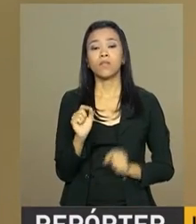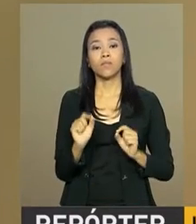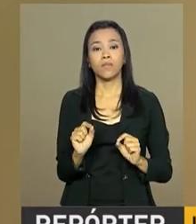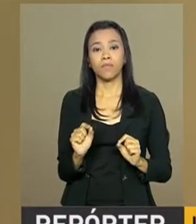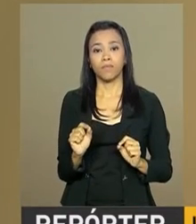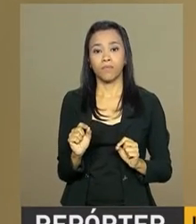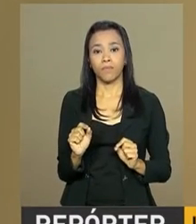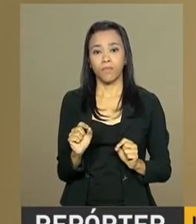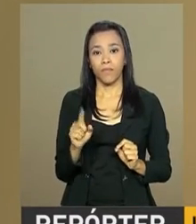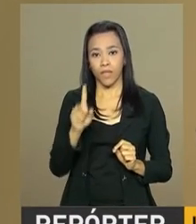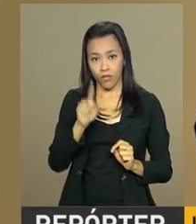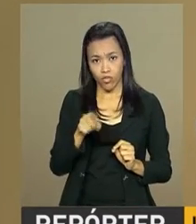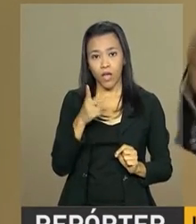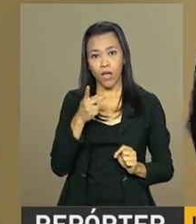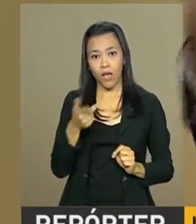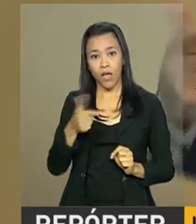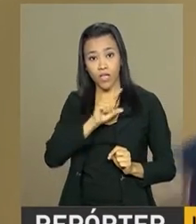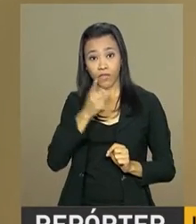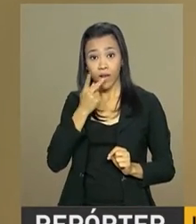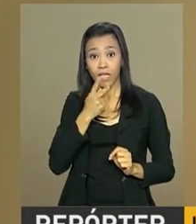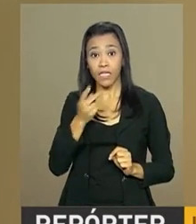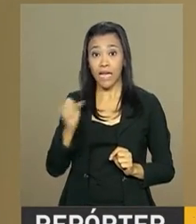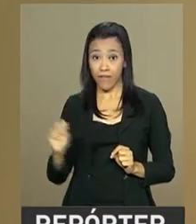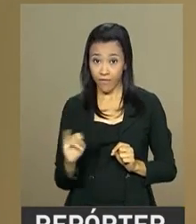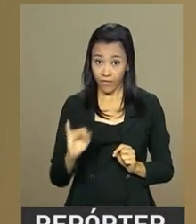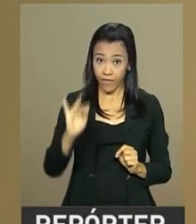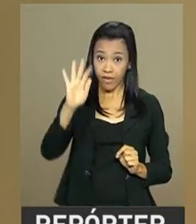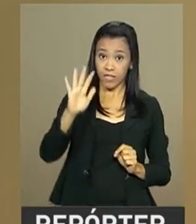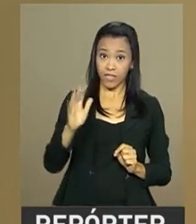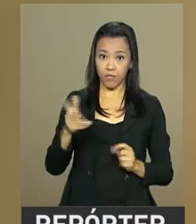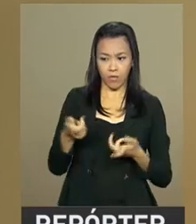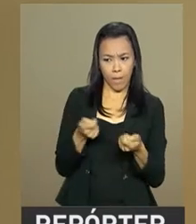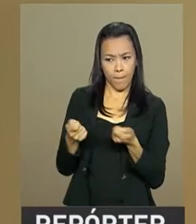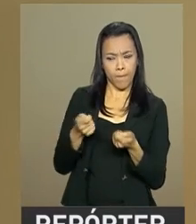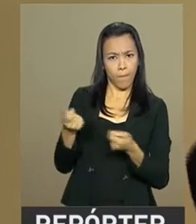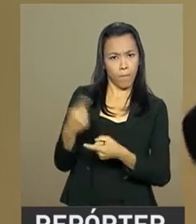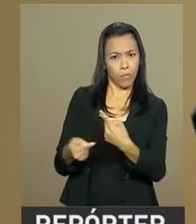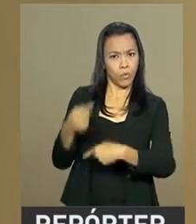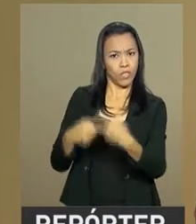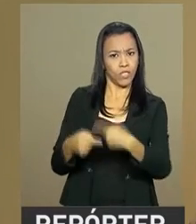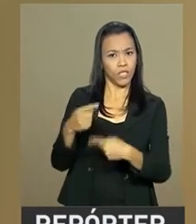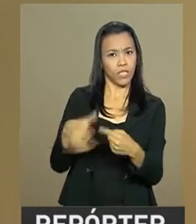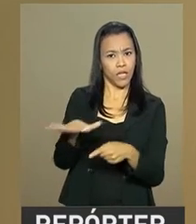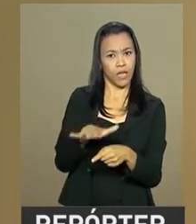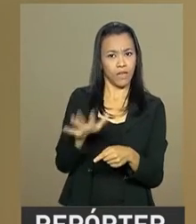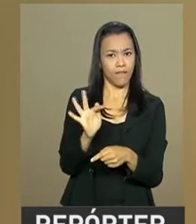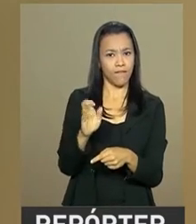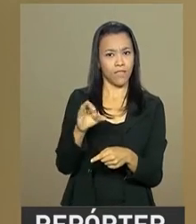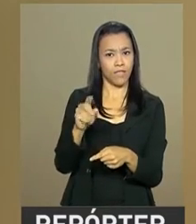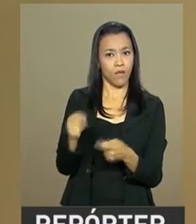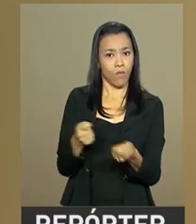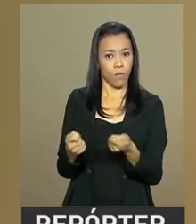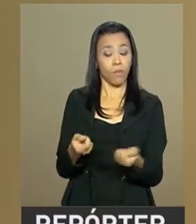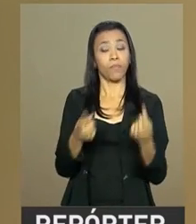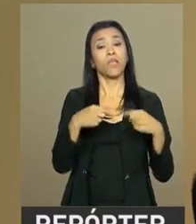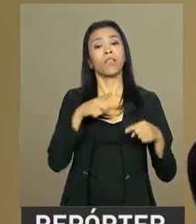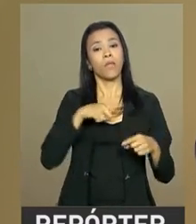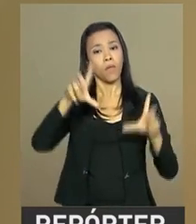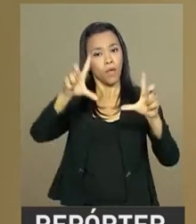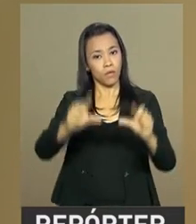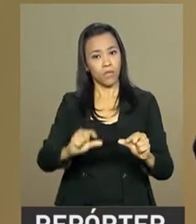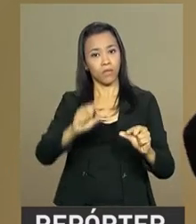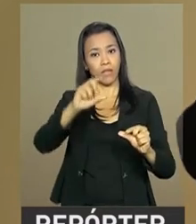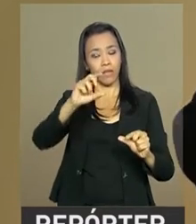como eu mencionei o viés inflacionário da política fiscal desaparece haverá redução estrutural da taxa de juros